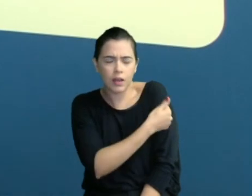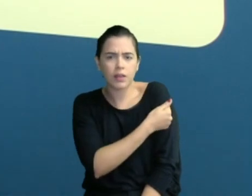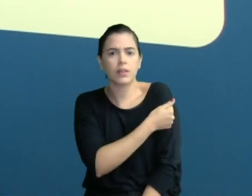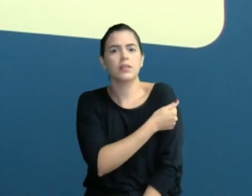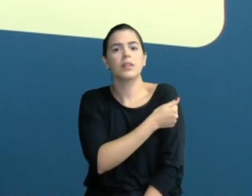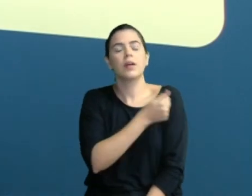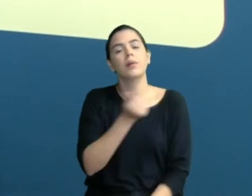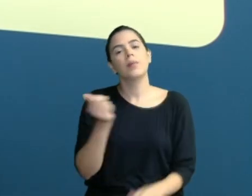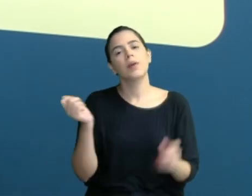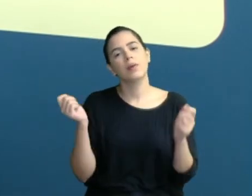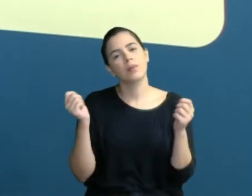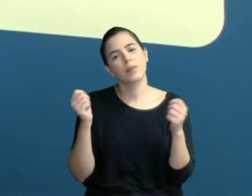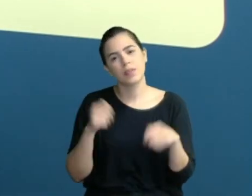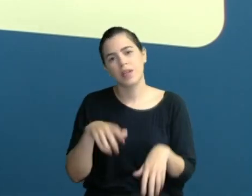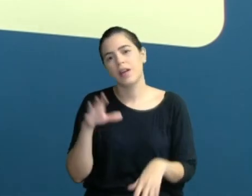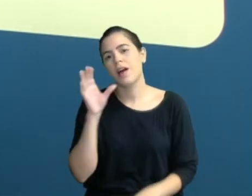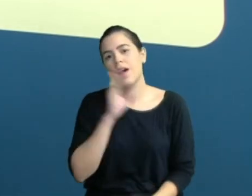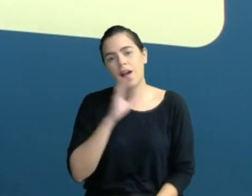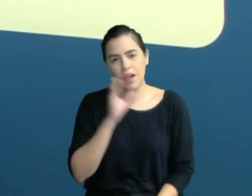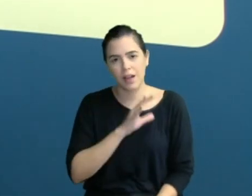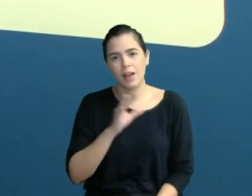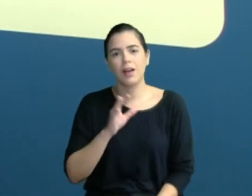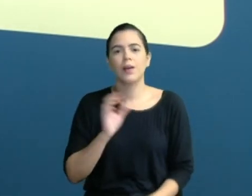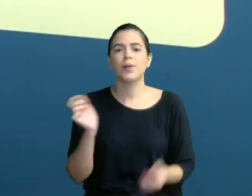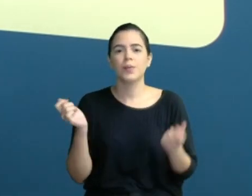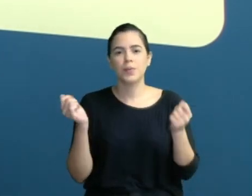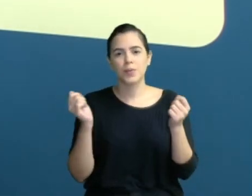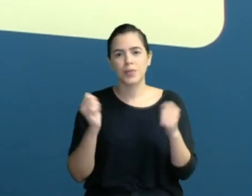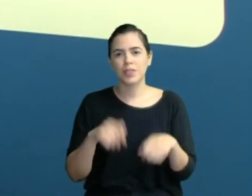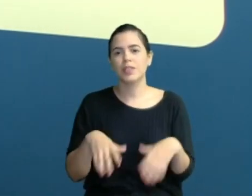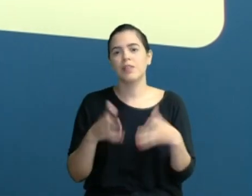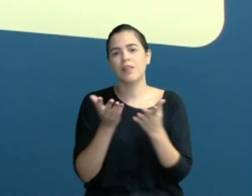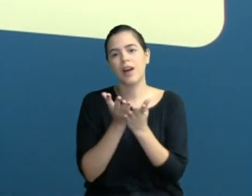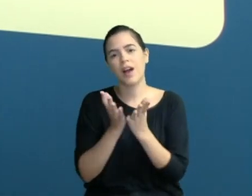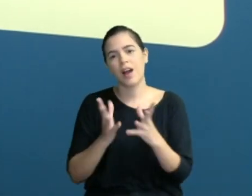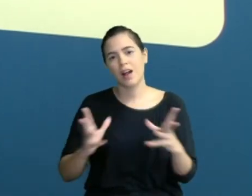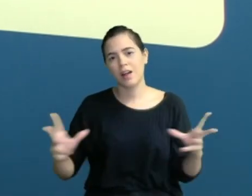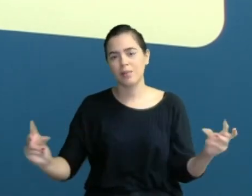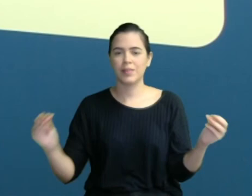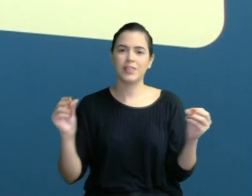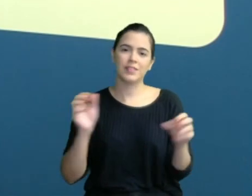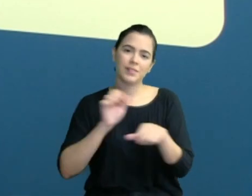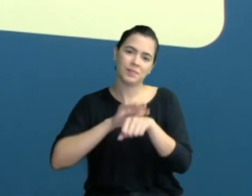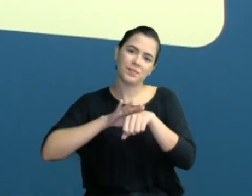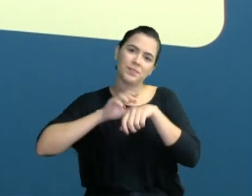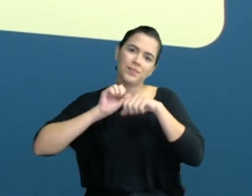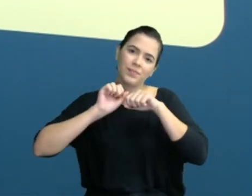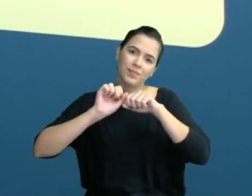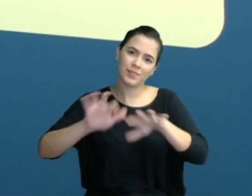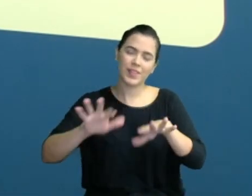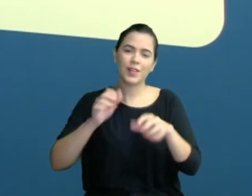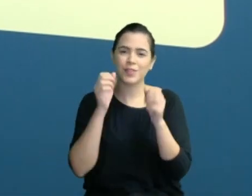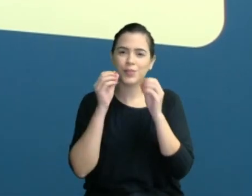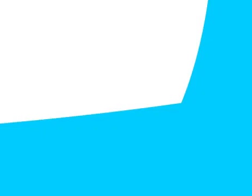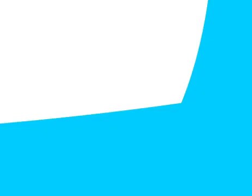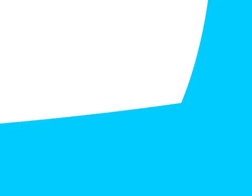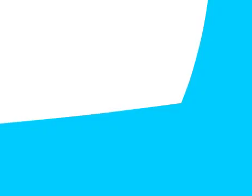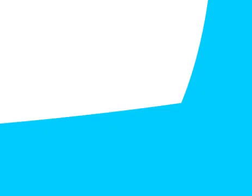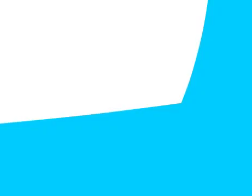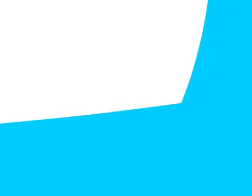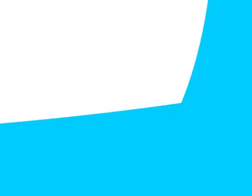que assim, logo, logo, a gente possa superar essa pandemia, tá bom? Um cheiro e até a próxima.